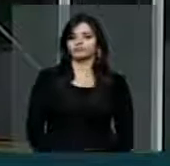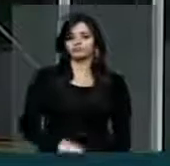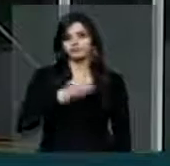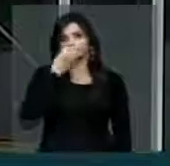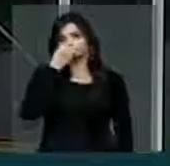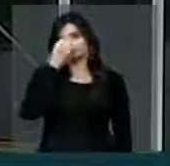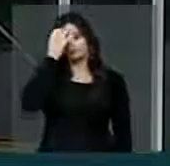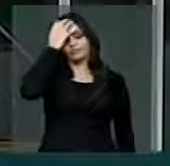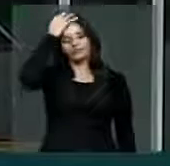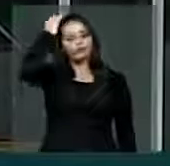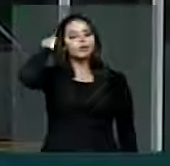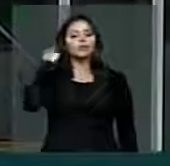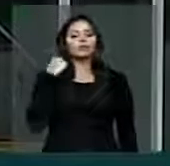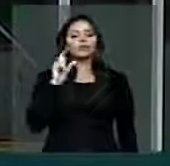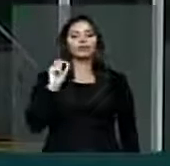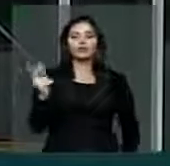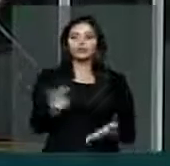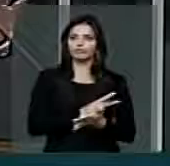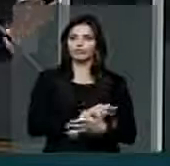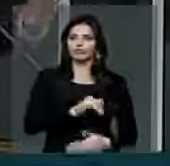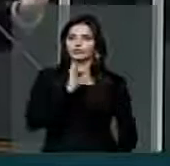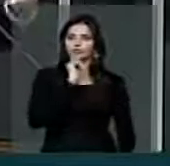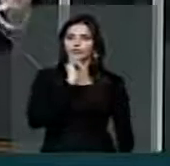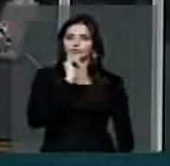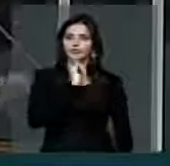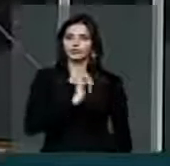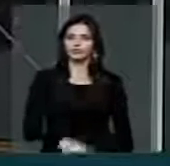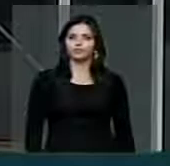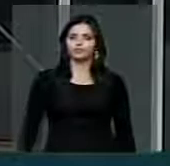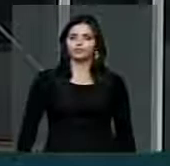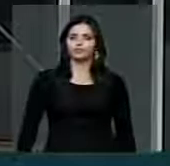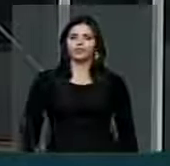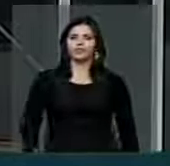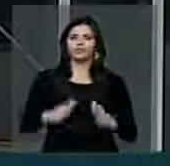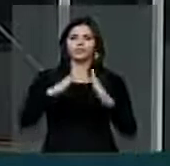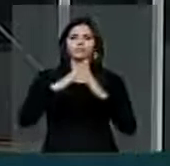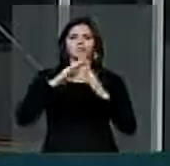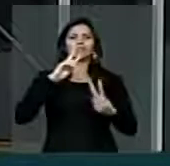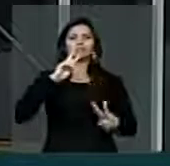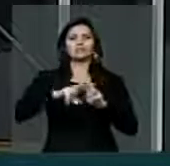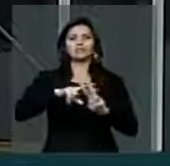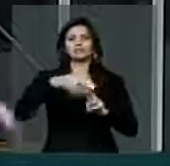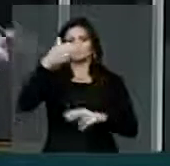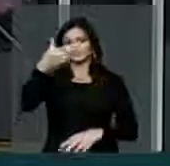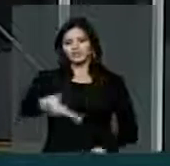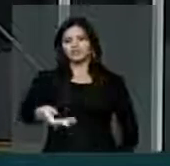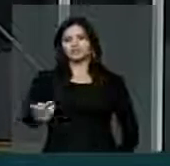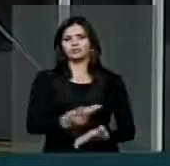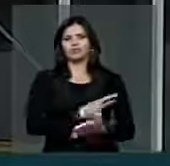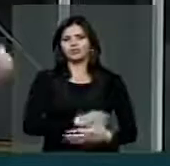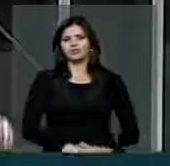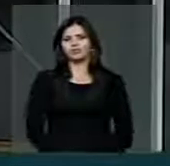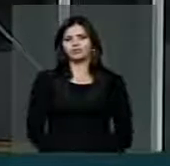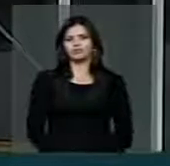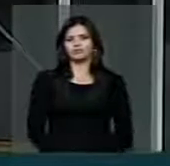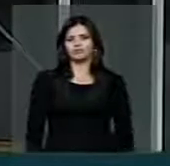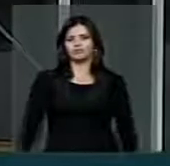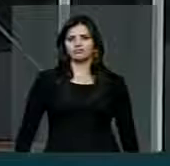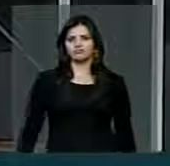o que acontece, por exemplo, em frente aos presídios. Em frente aos